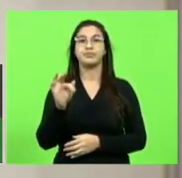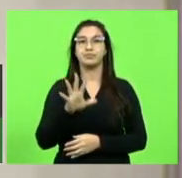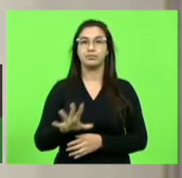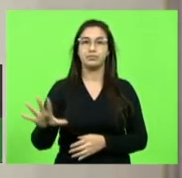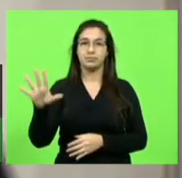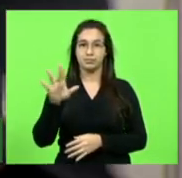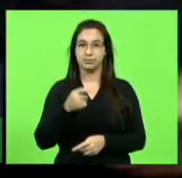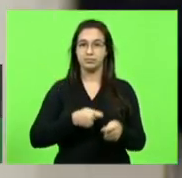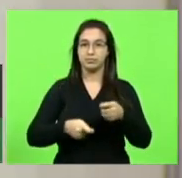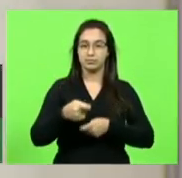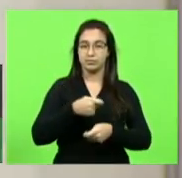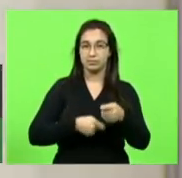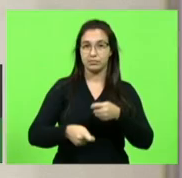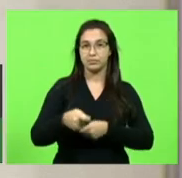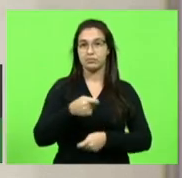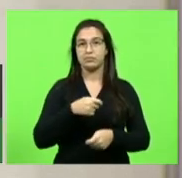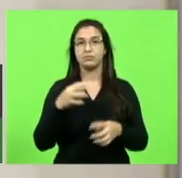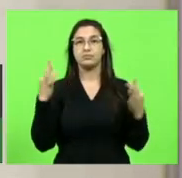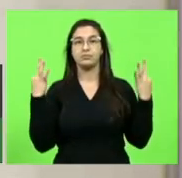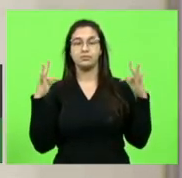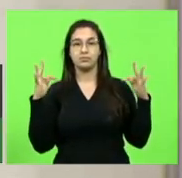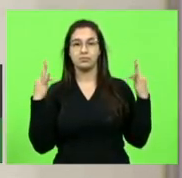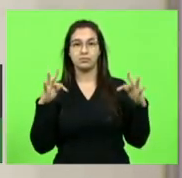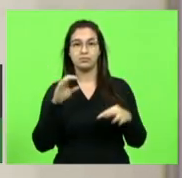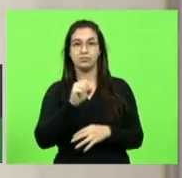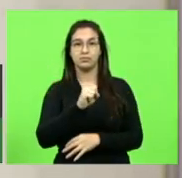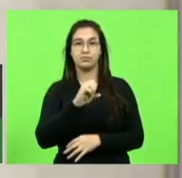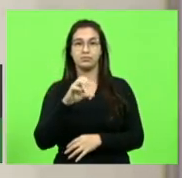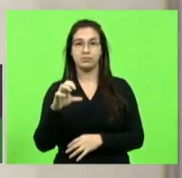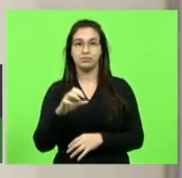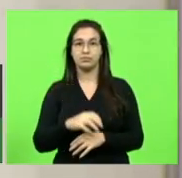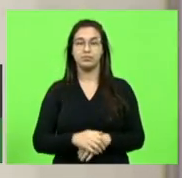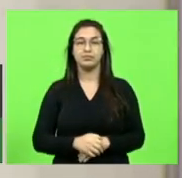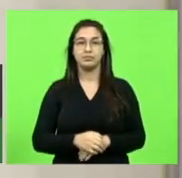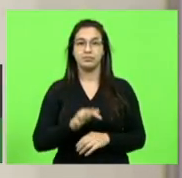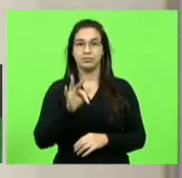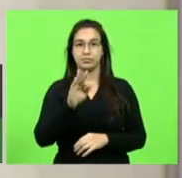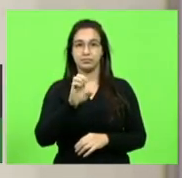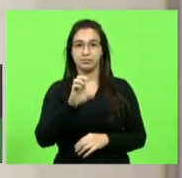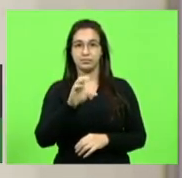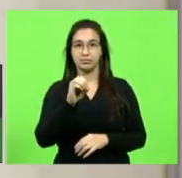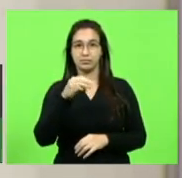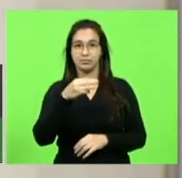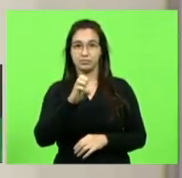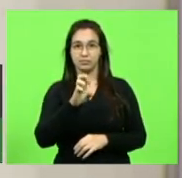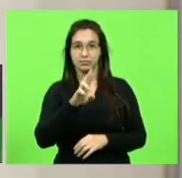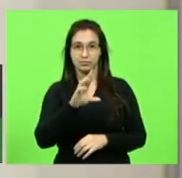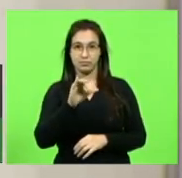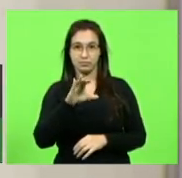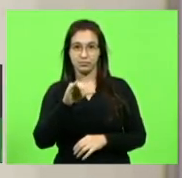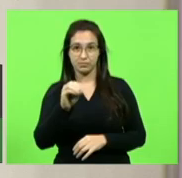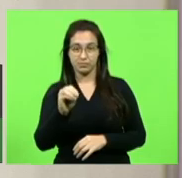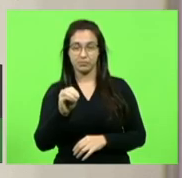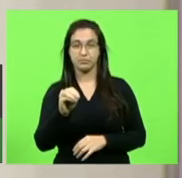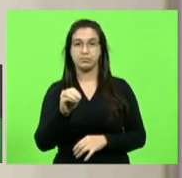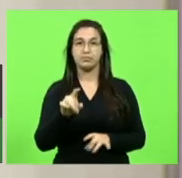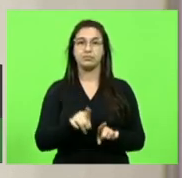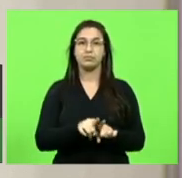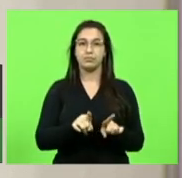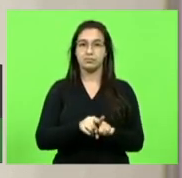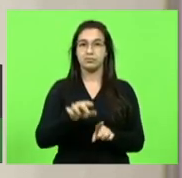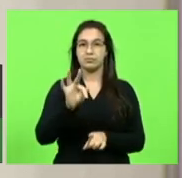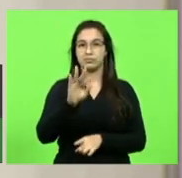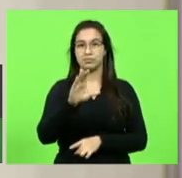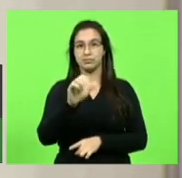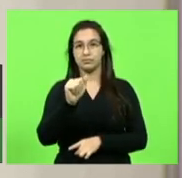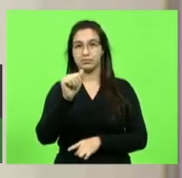Comércio de Bens, Serviços e Turismo do Estado de Santa Catarina, FEComércio, Federação Catarinense dos Municípios, FECAM,